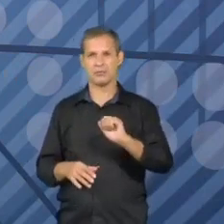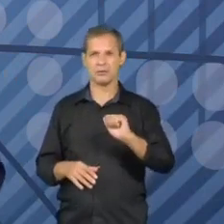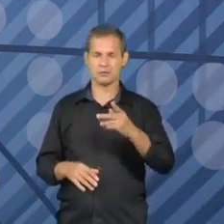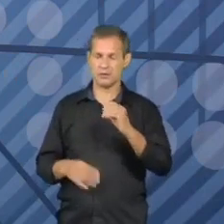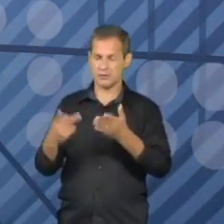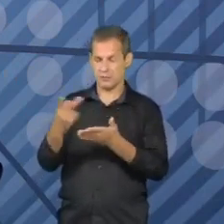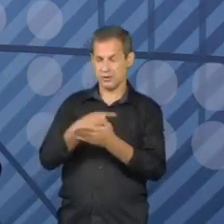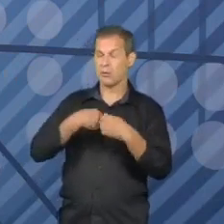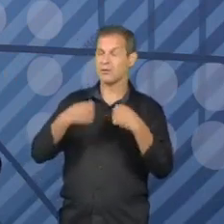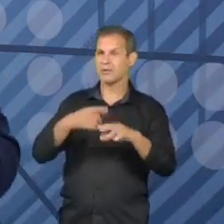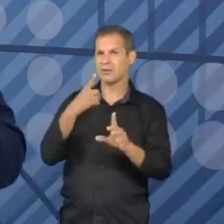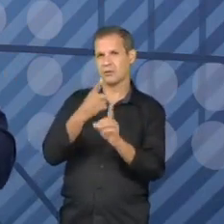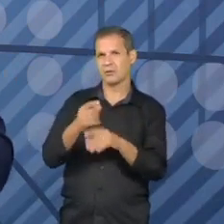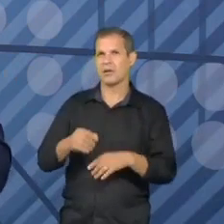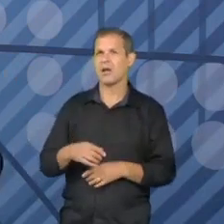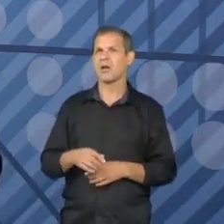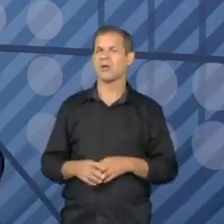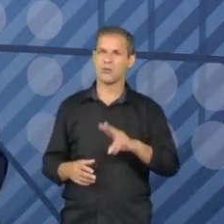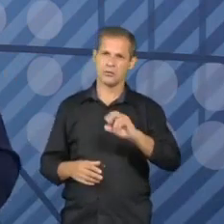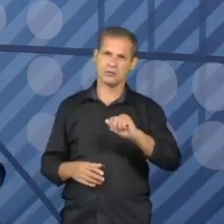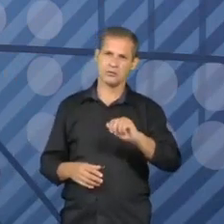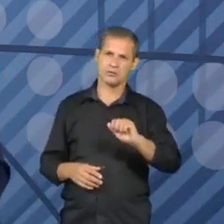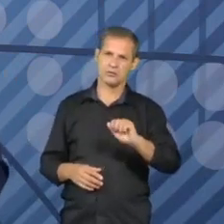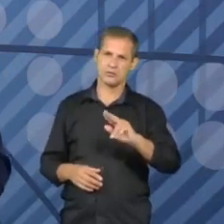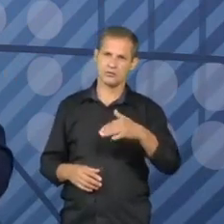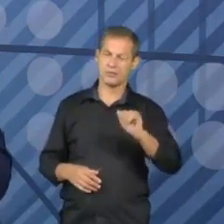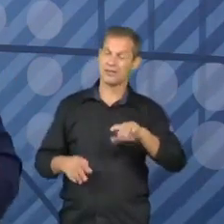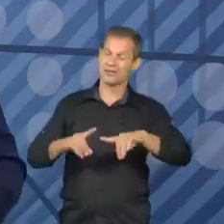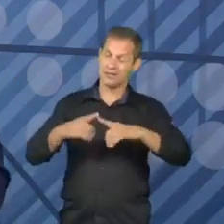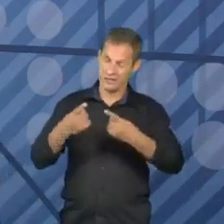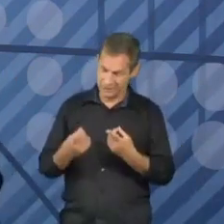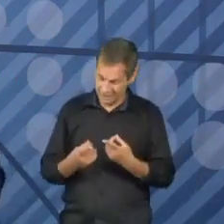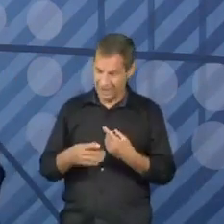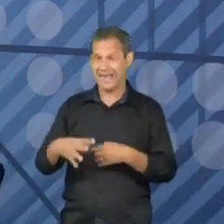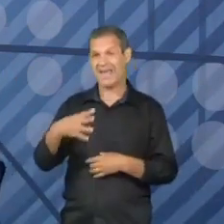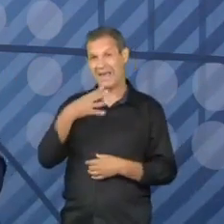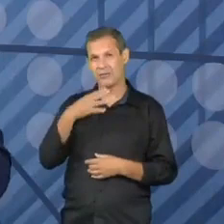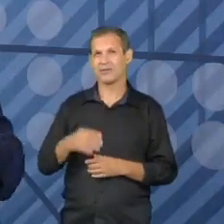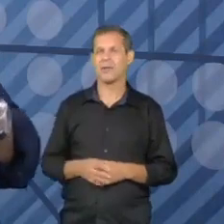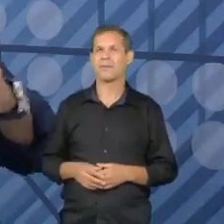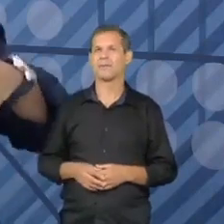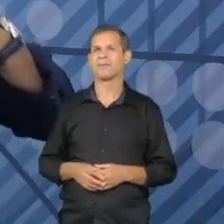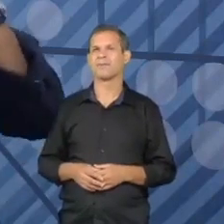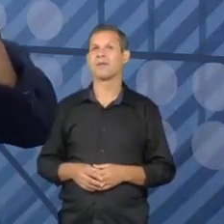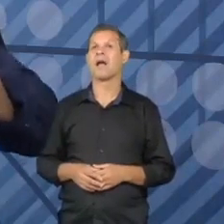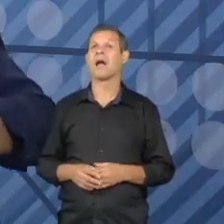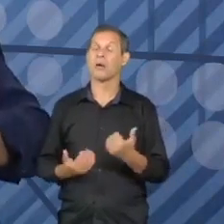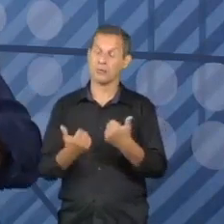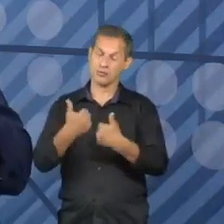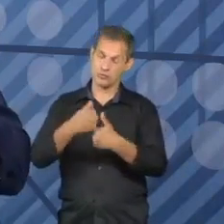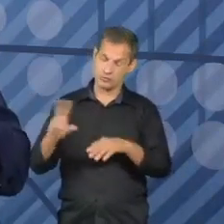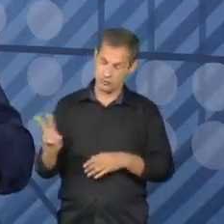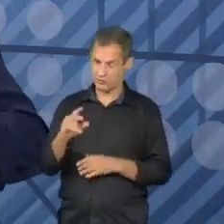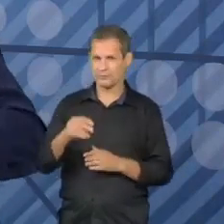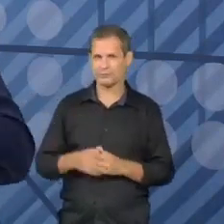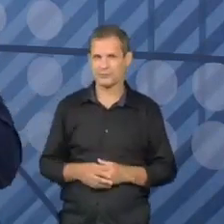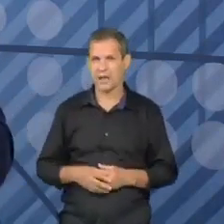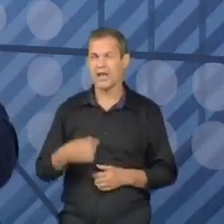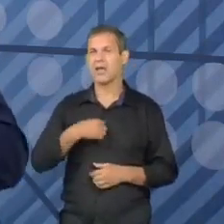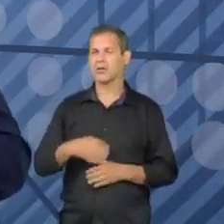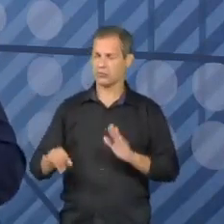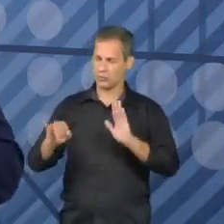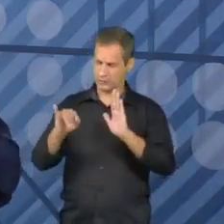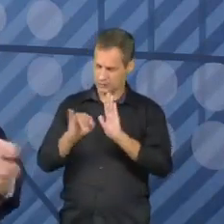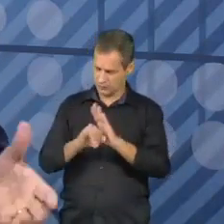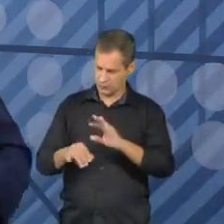do erro que eu preciso encontrar. Quando a minha variância lá, ela é conhecida. Substituo os valores e aí eu vou